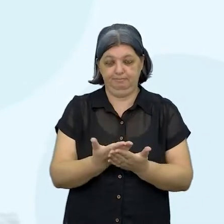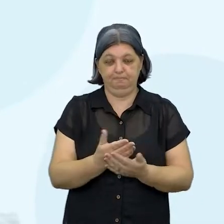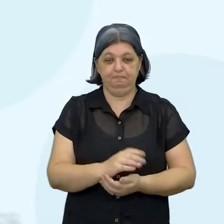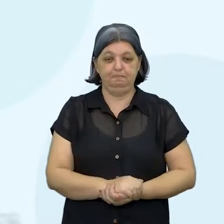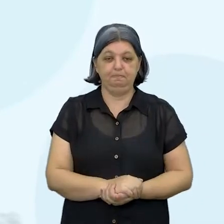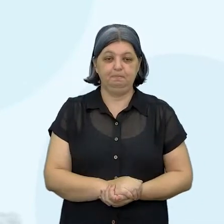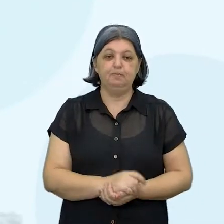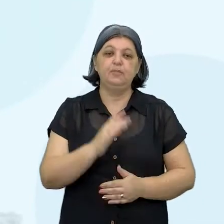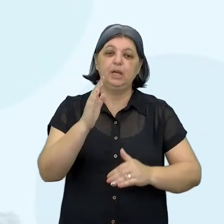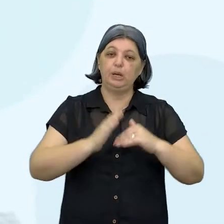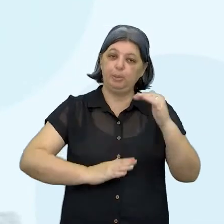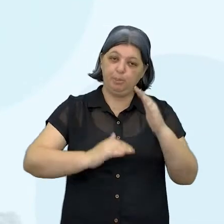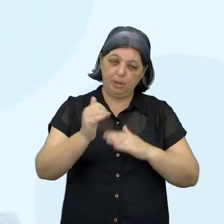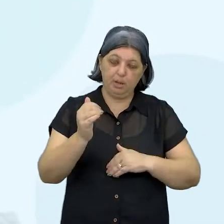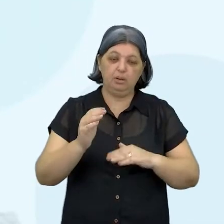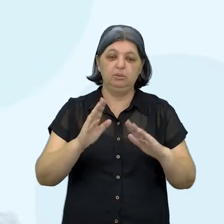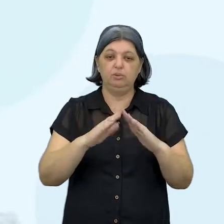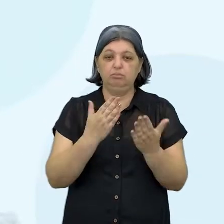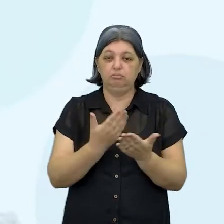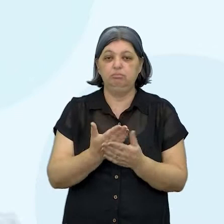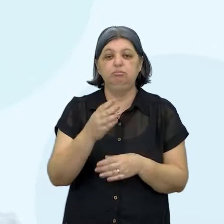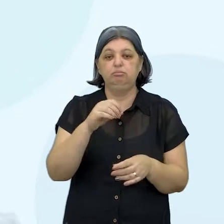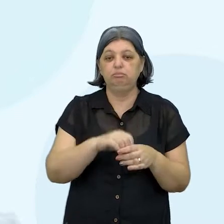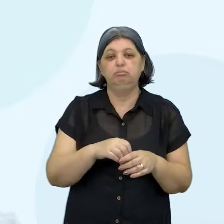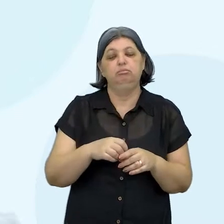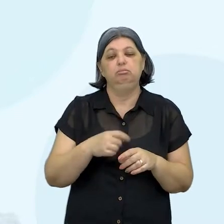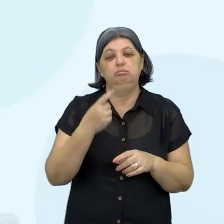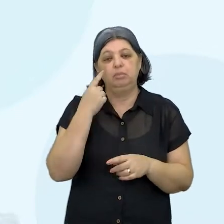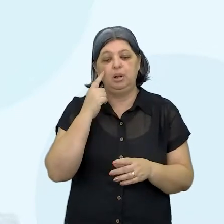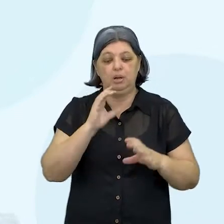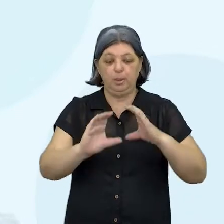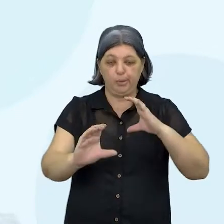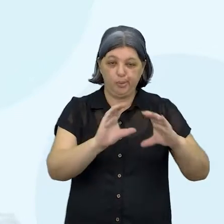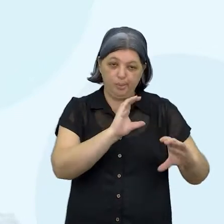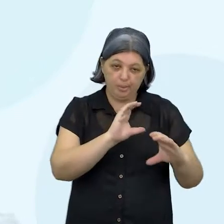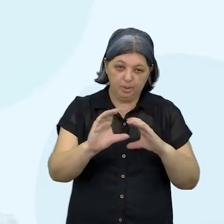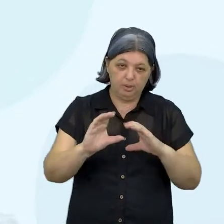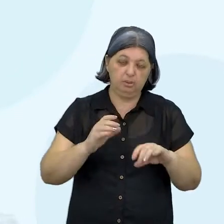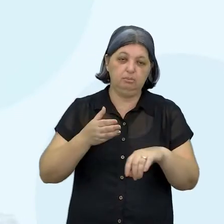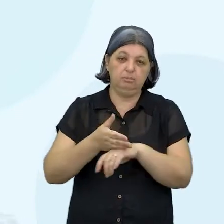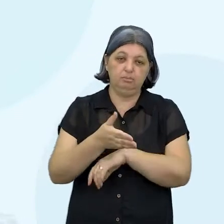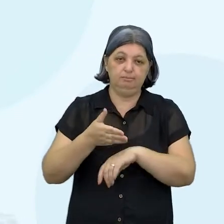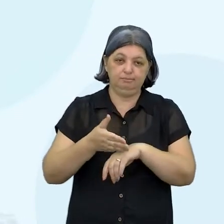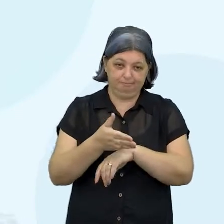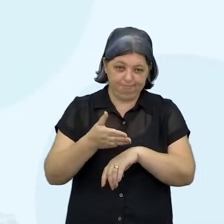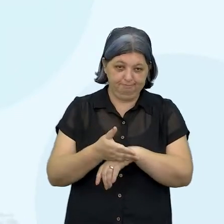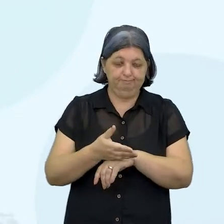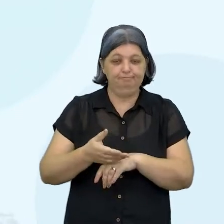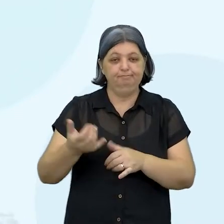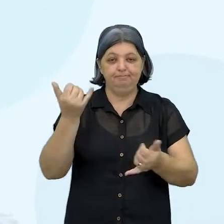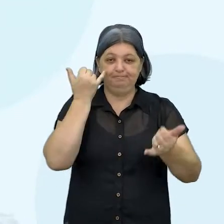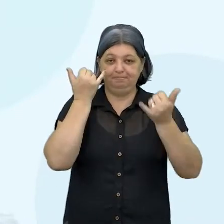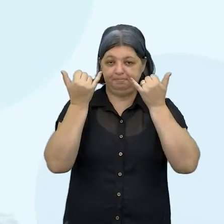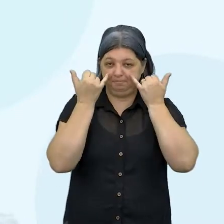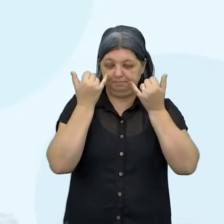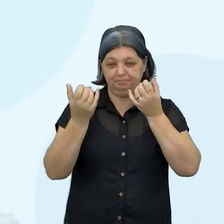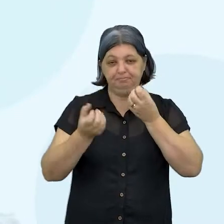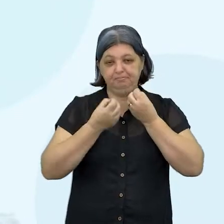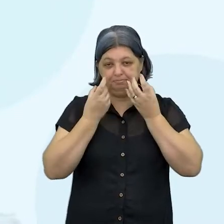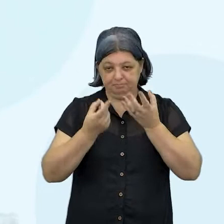Nessas práticas escolares em que a gente busca se comunicar, acessar, difundir informações,